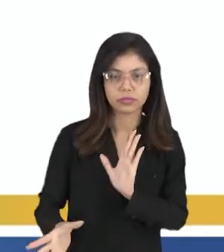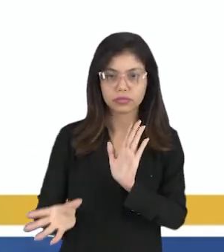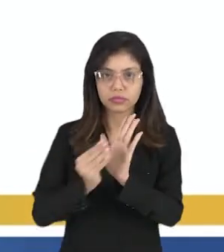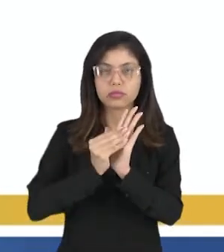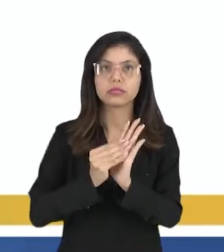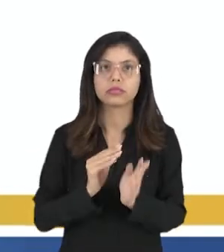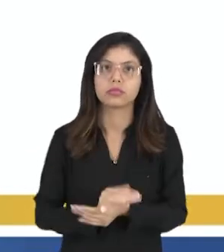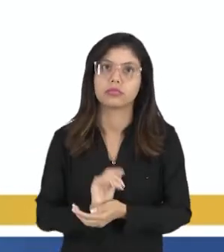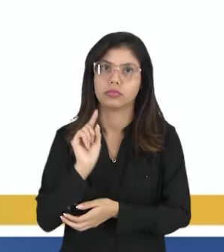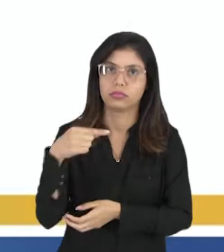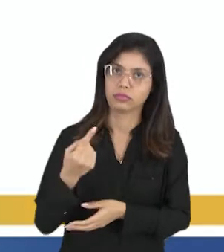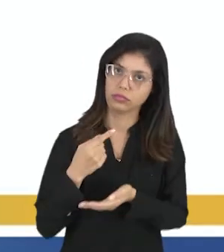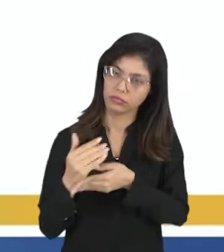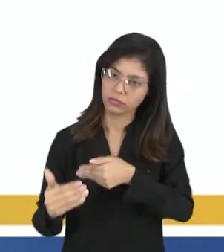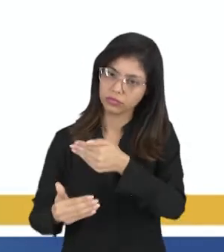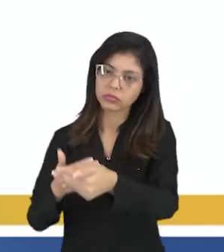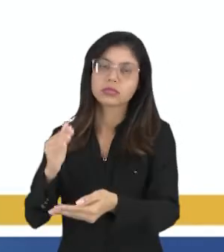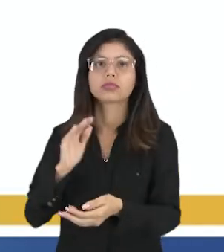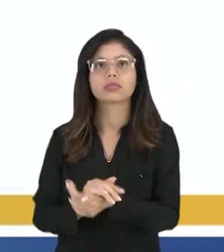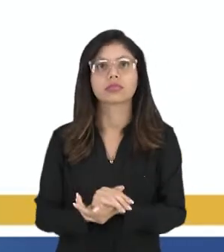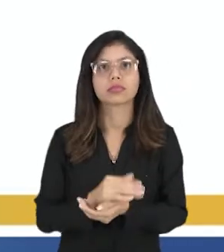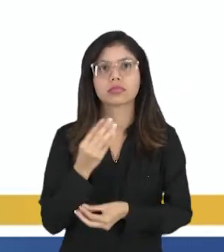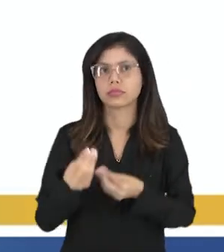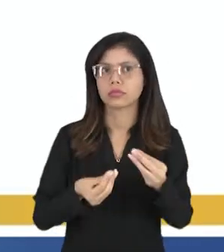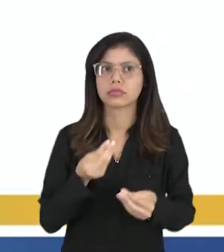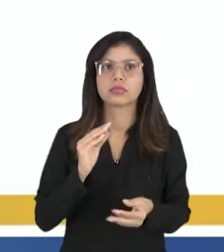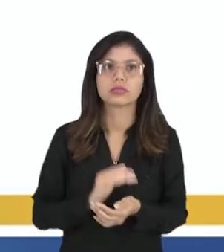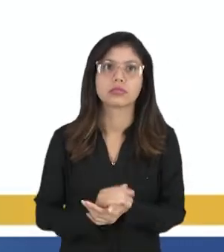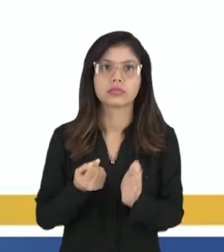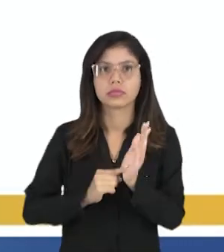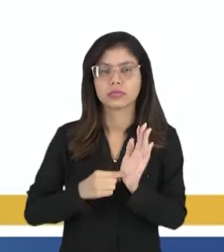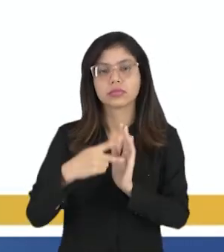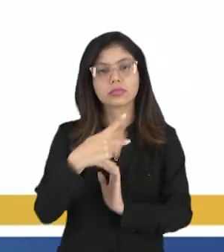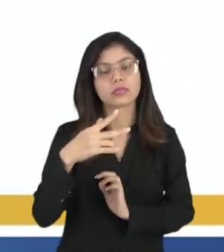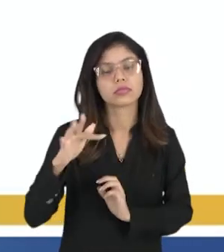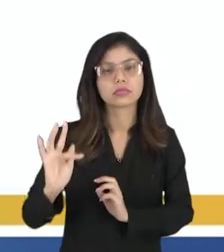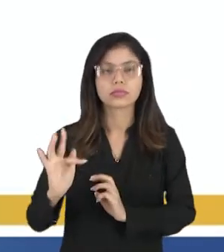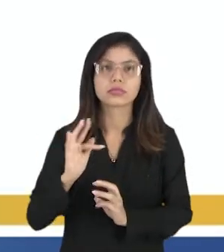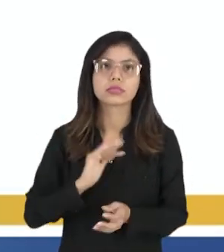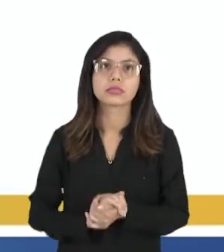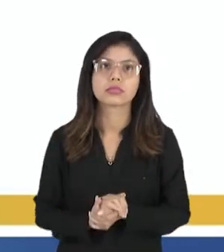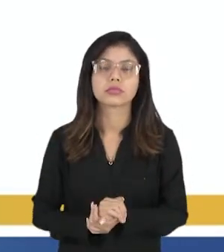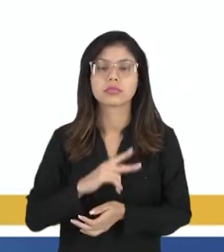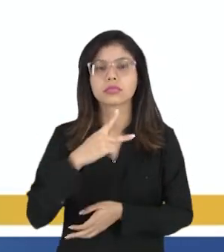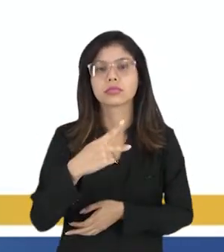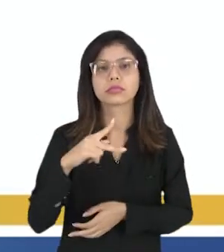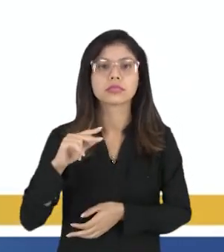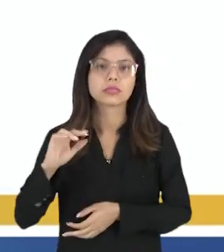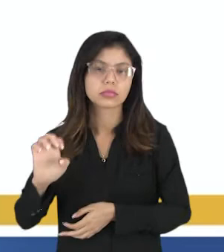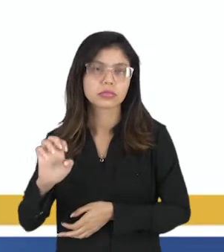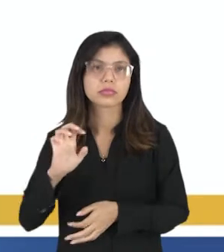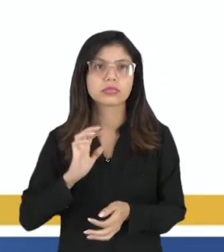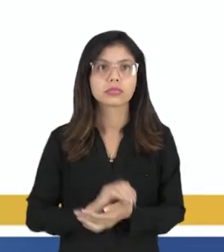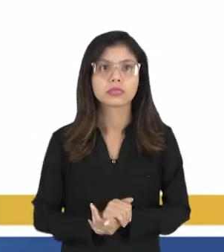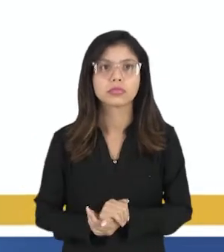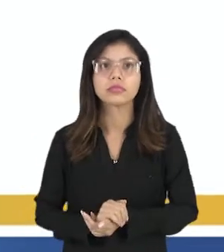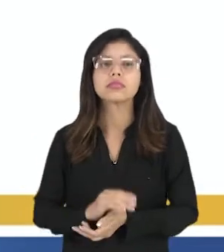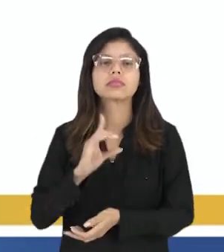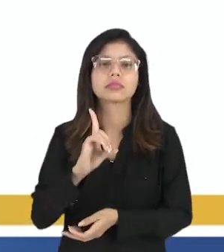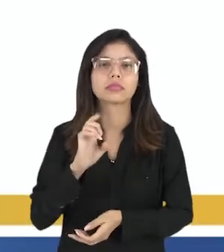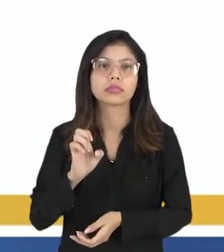fixa, de que decorre propriedades como ponto de fusão, ponto de ebulição